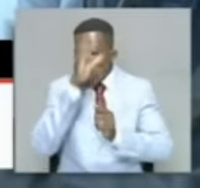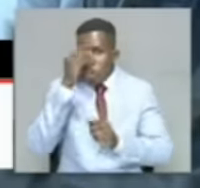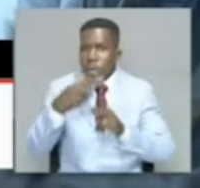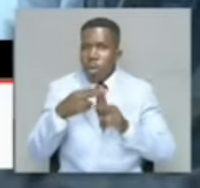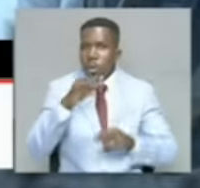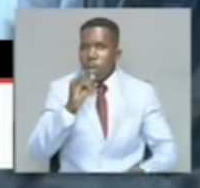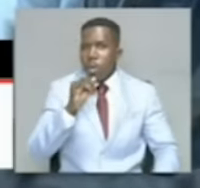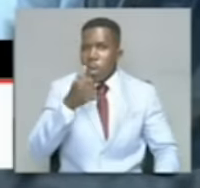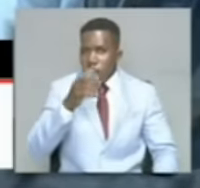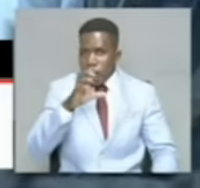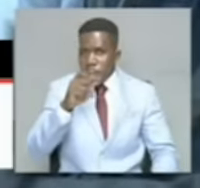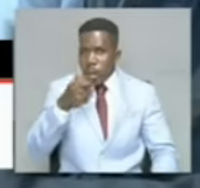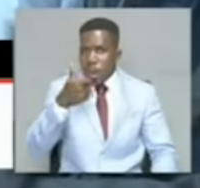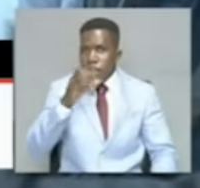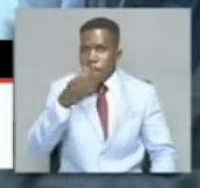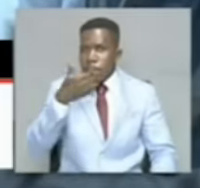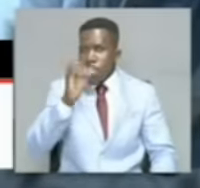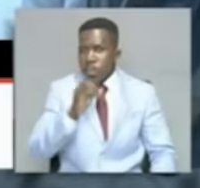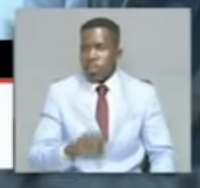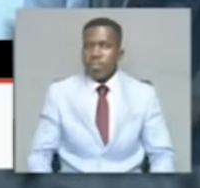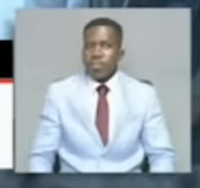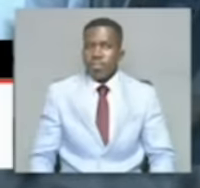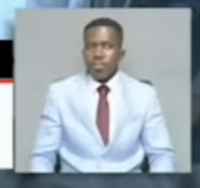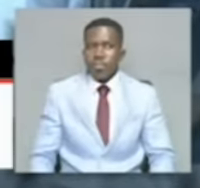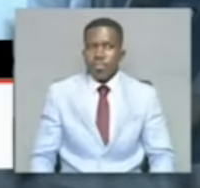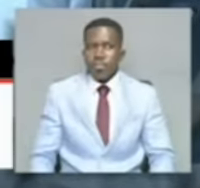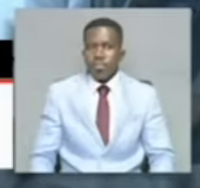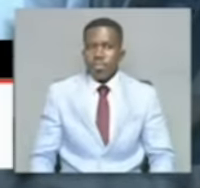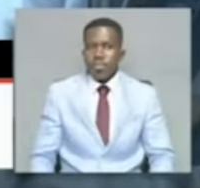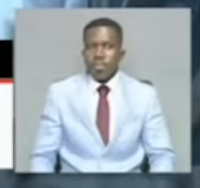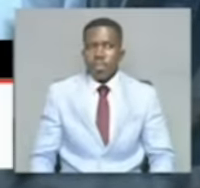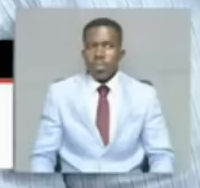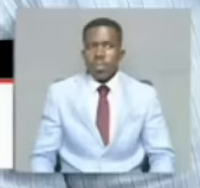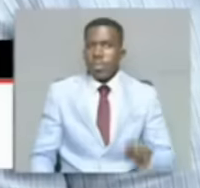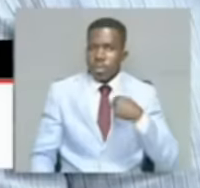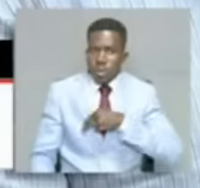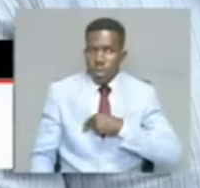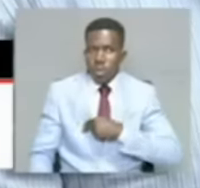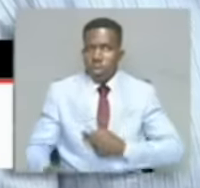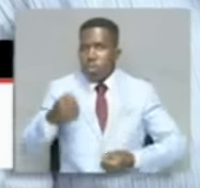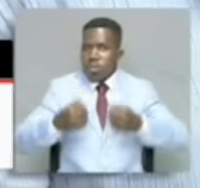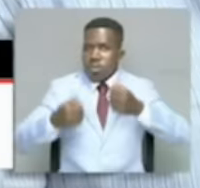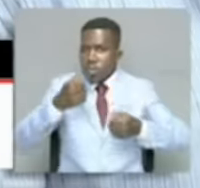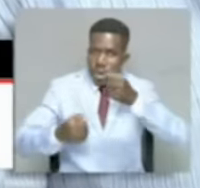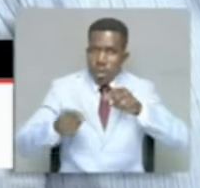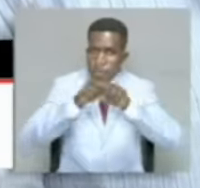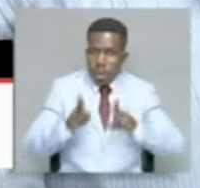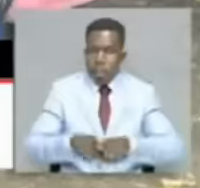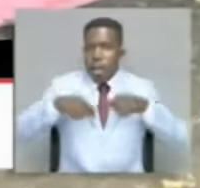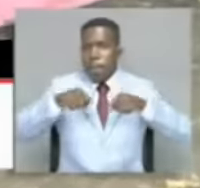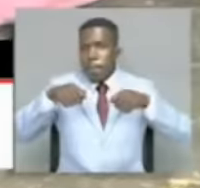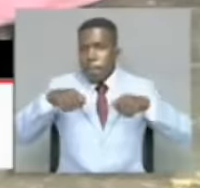com Cabobo. Como é que vocês atuam realmente? Como é que nós atuamos? Sim. Não, nós estava mandando um carro e uma